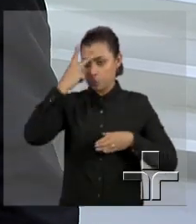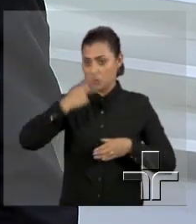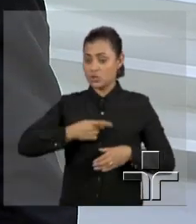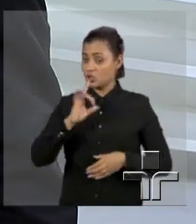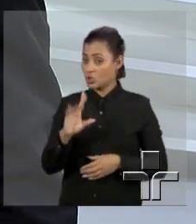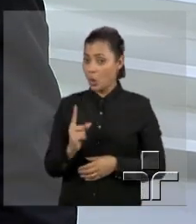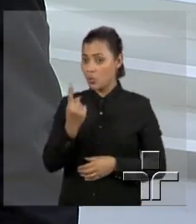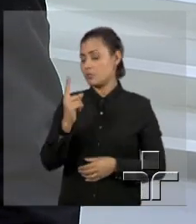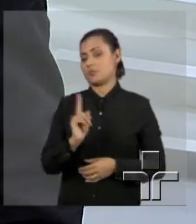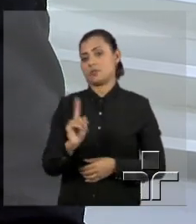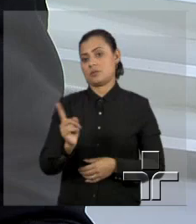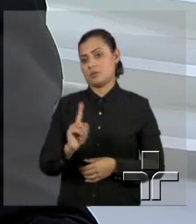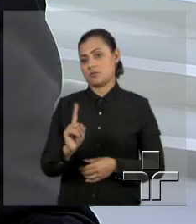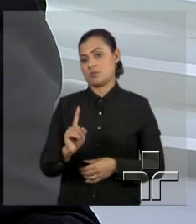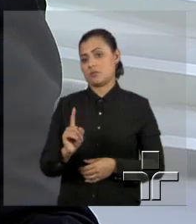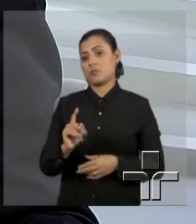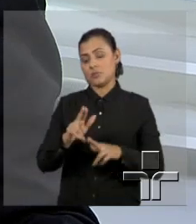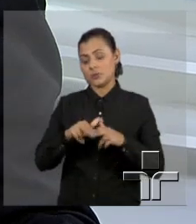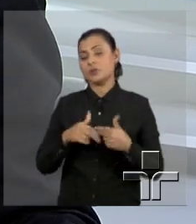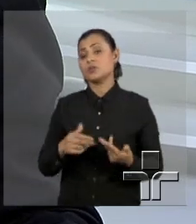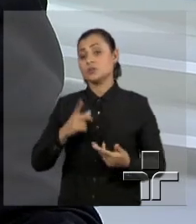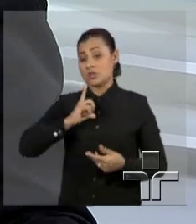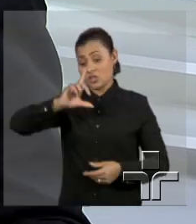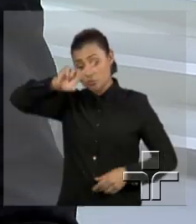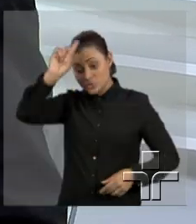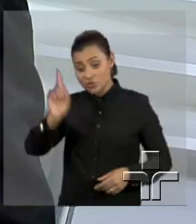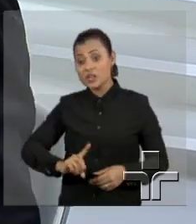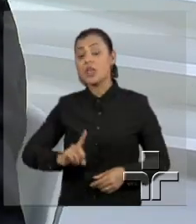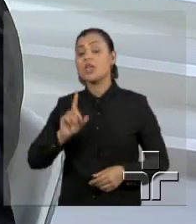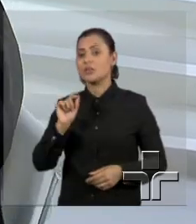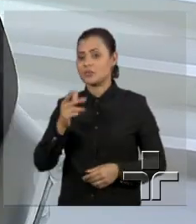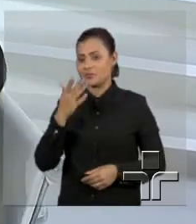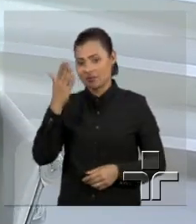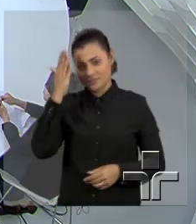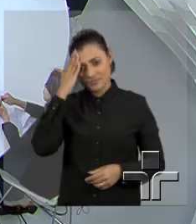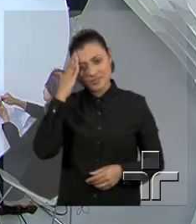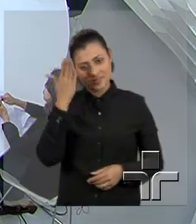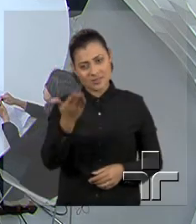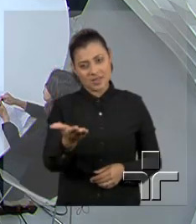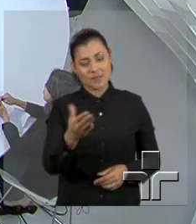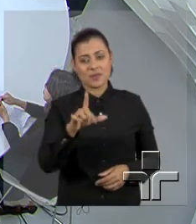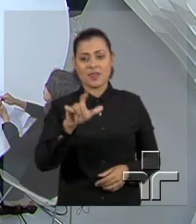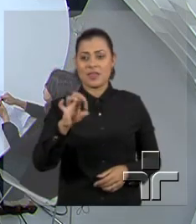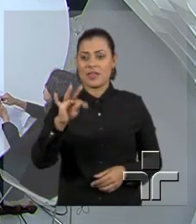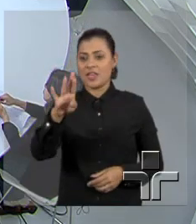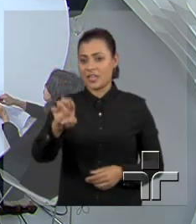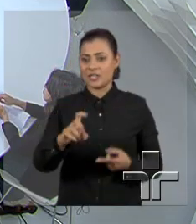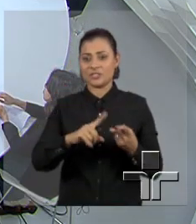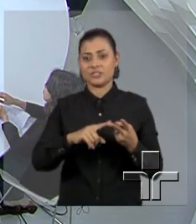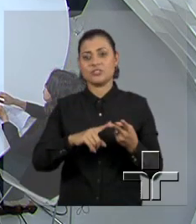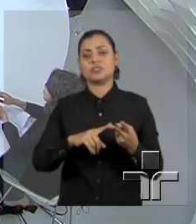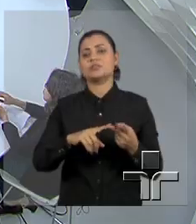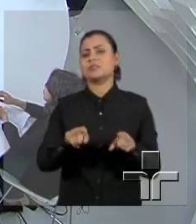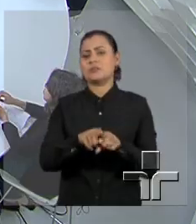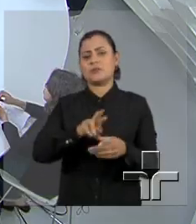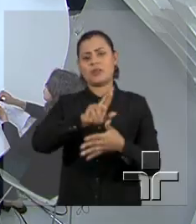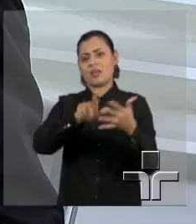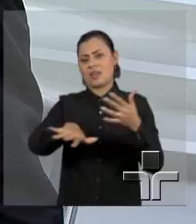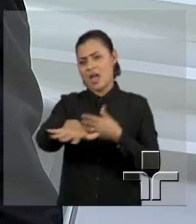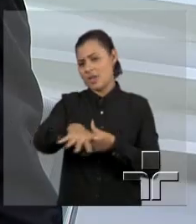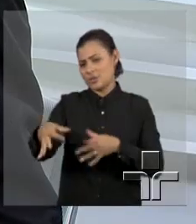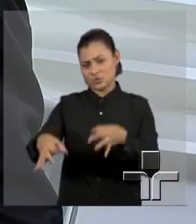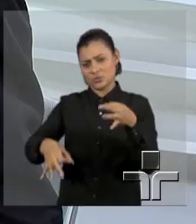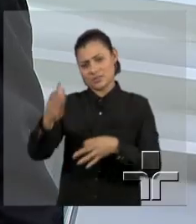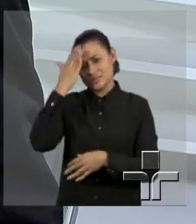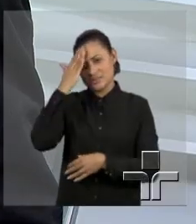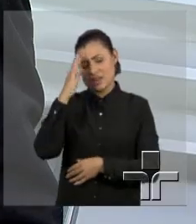dizia, Hans Kelsen, o direito, o Laerte sabe disso e a Meia também, todos nós sabemos da área jurídica.